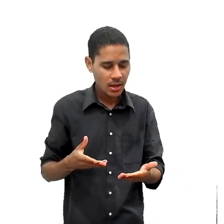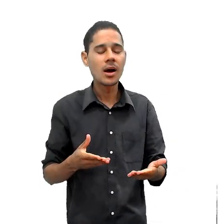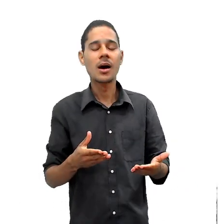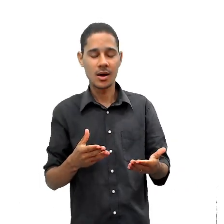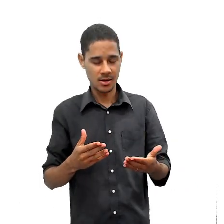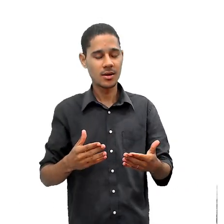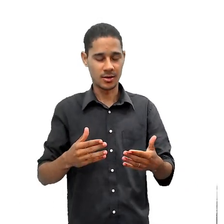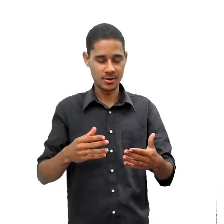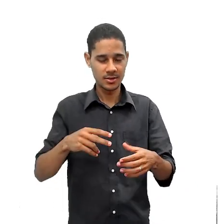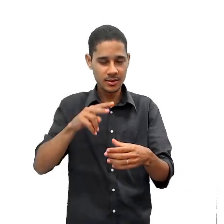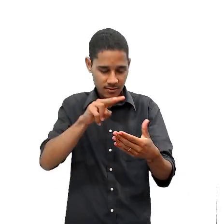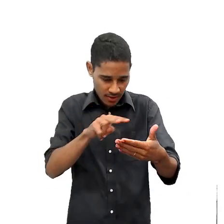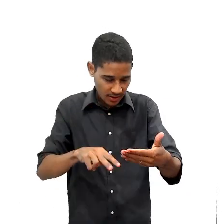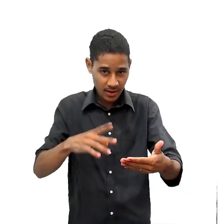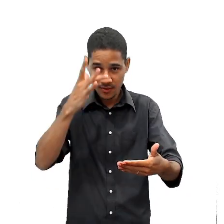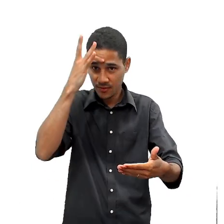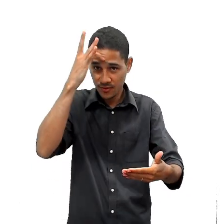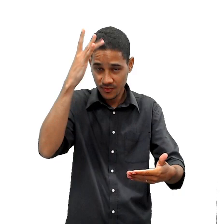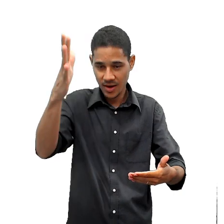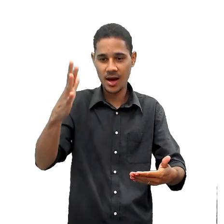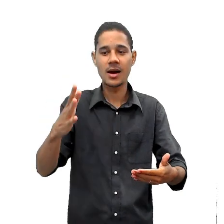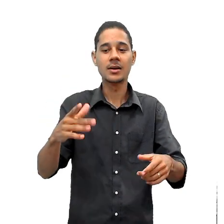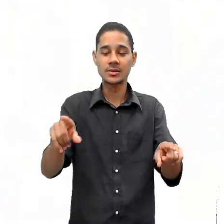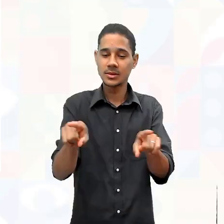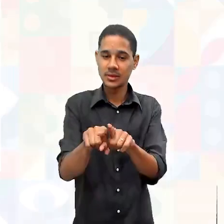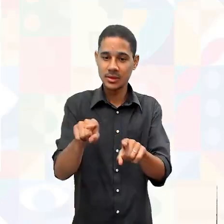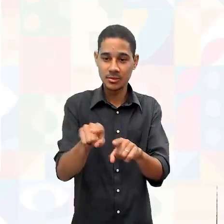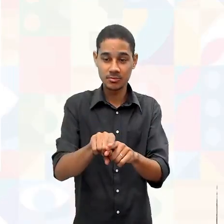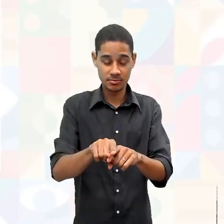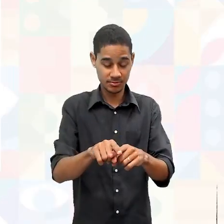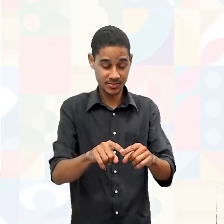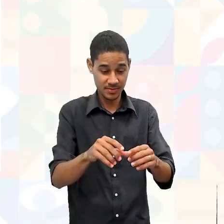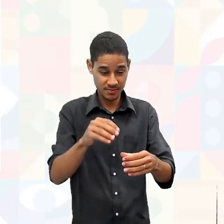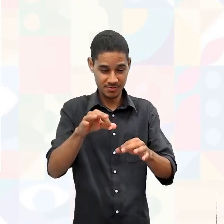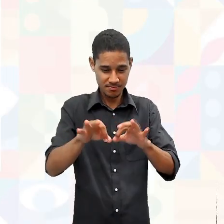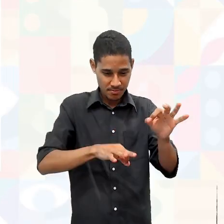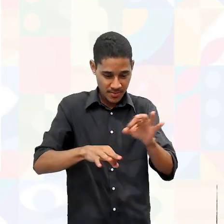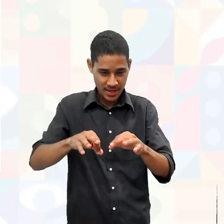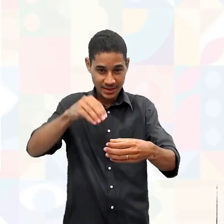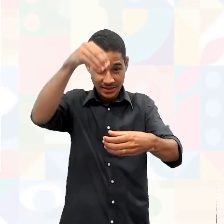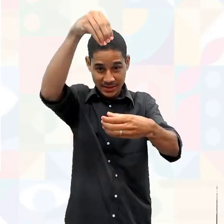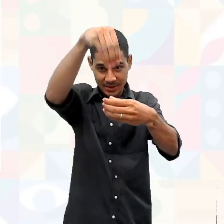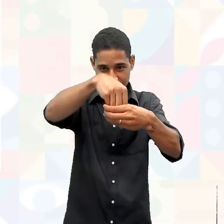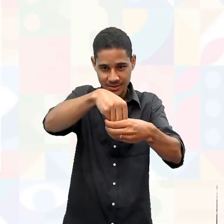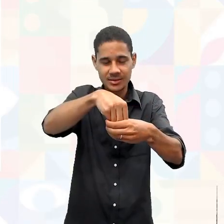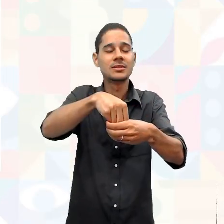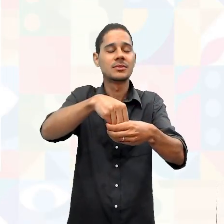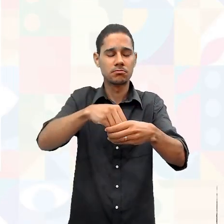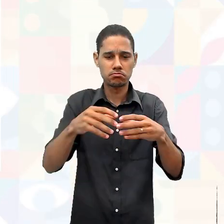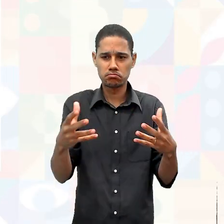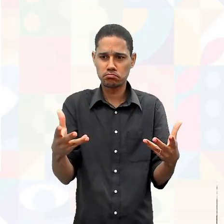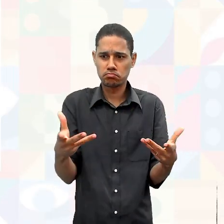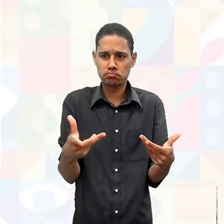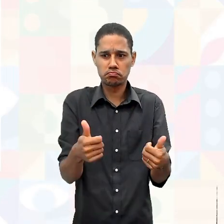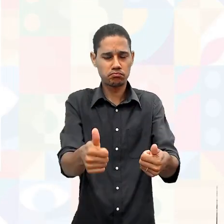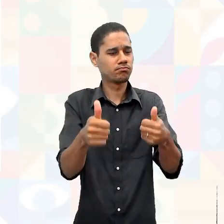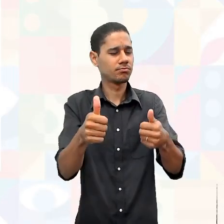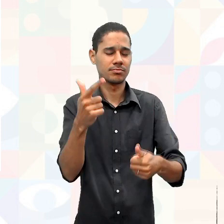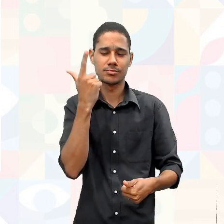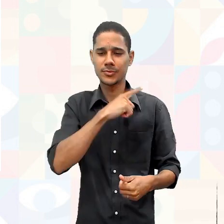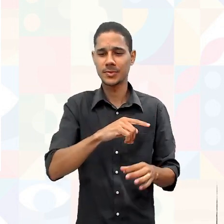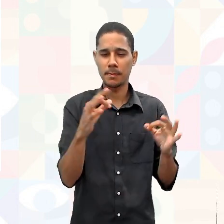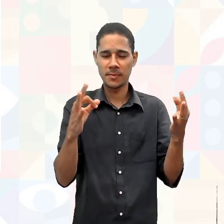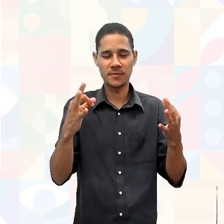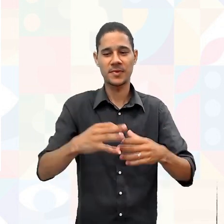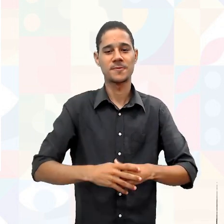clareza e trabalhar um projeto de interiores mais efetivo, né? Mais perfeito, mais detalhado, tá